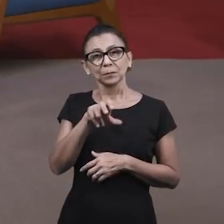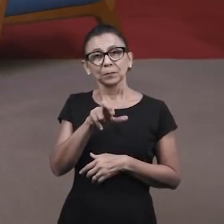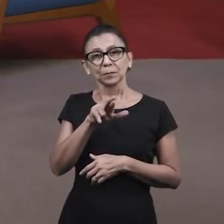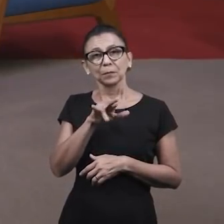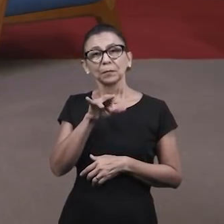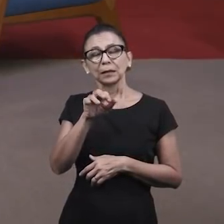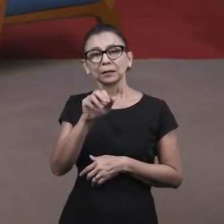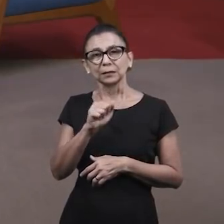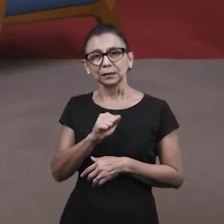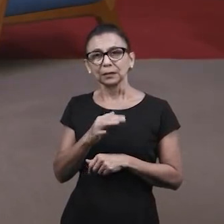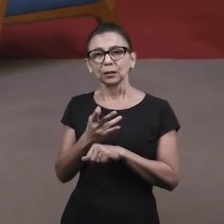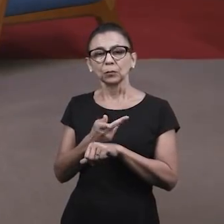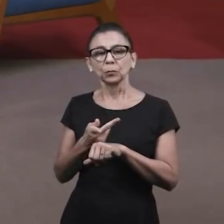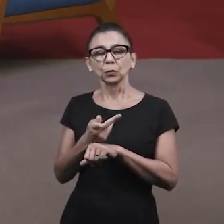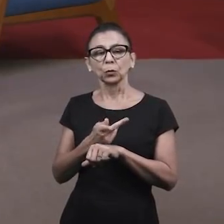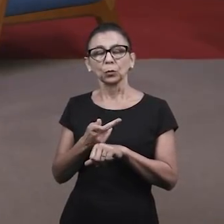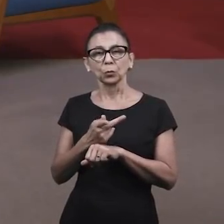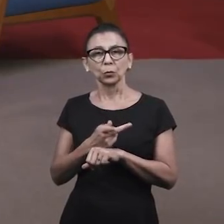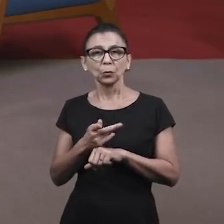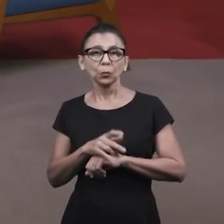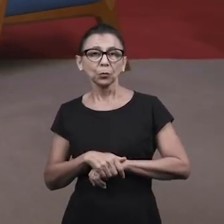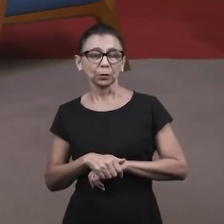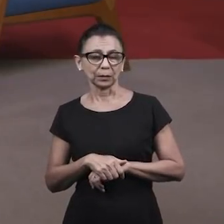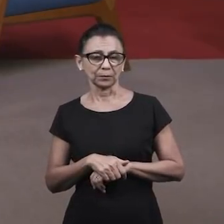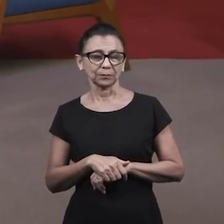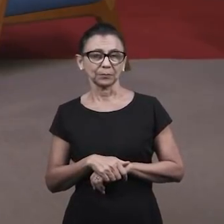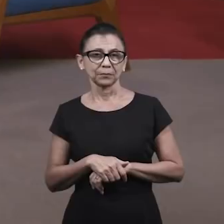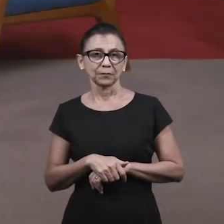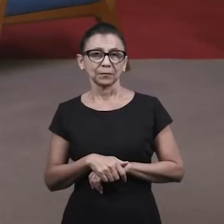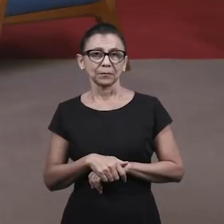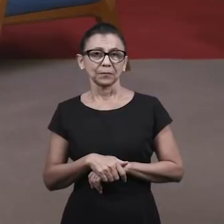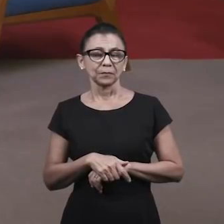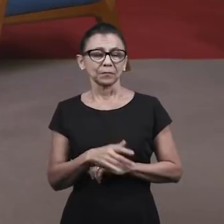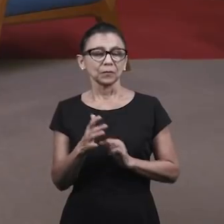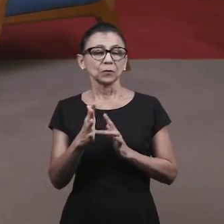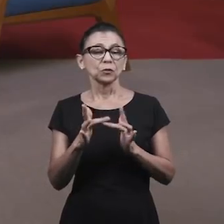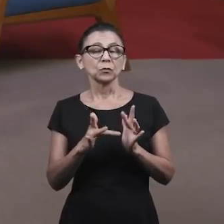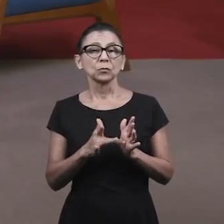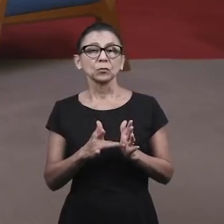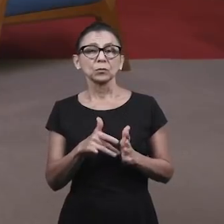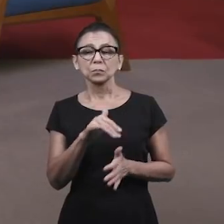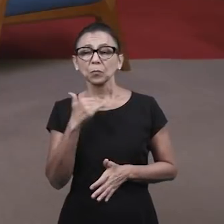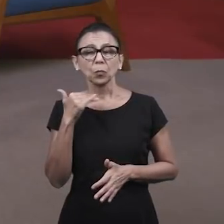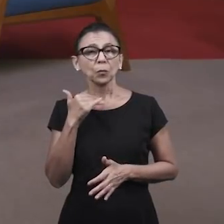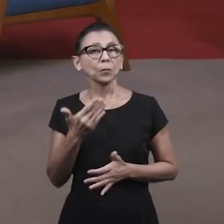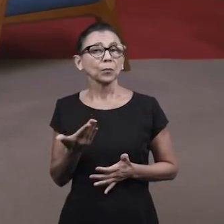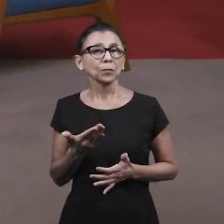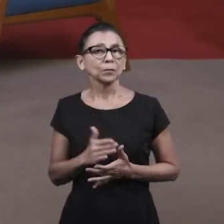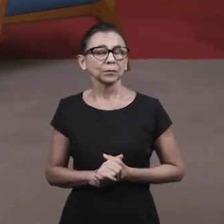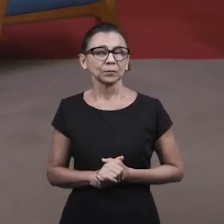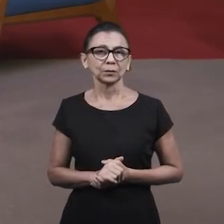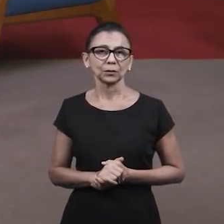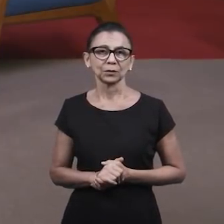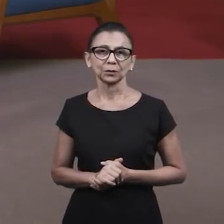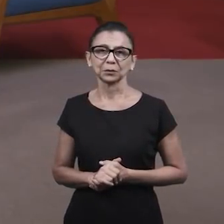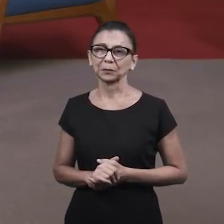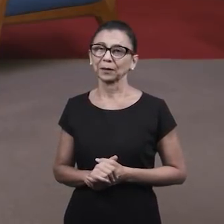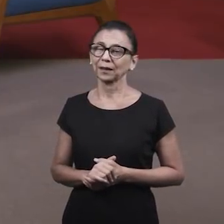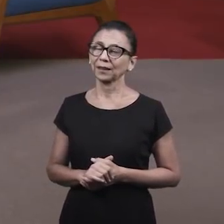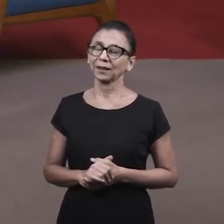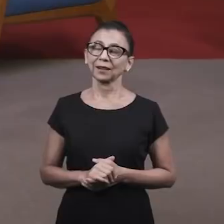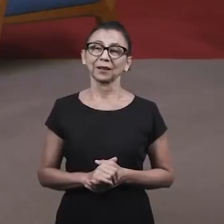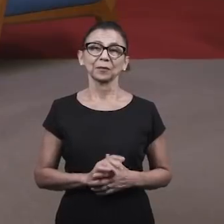genuína Jesus precisa se revelar ao homem. É interessante que depois da ressurreição, Jesus só se revelou